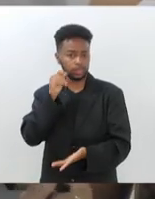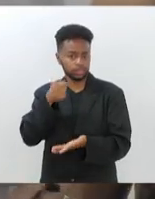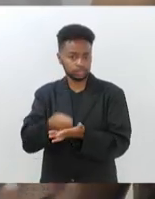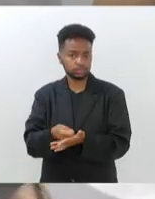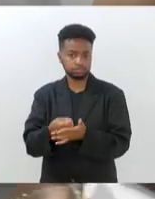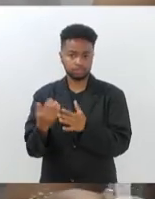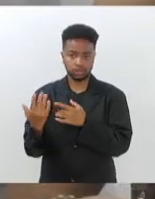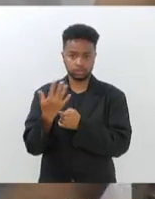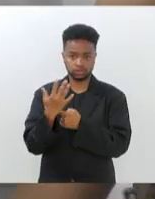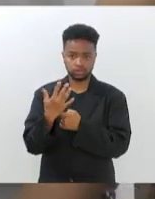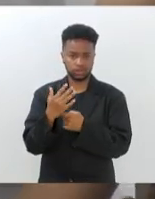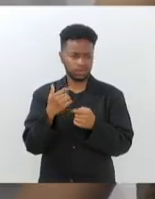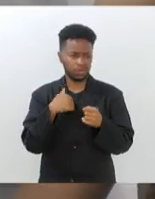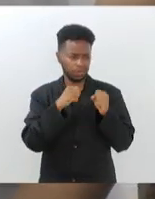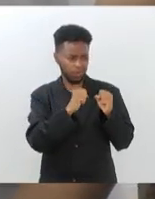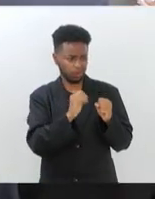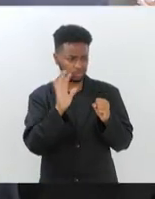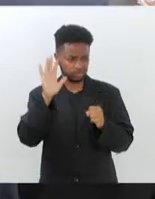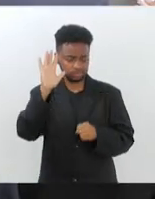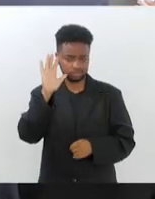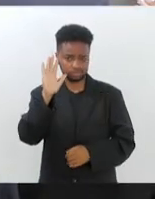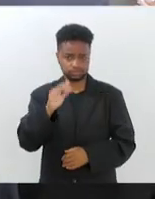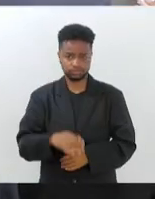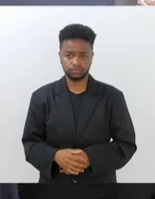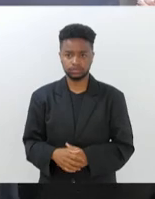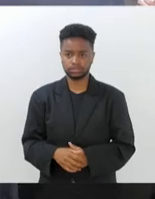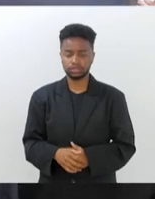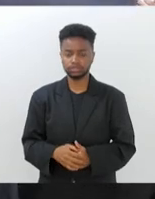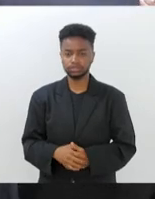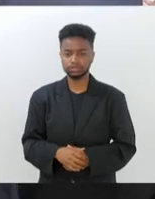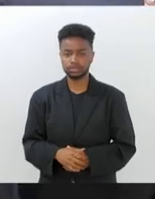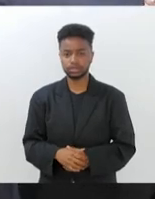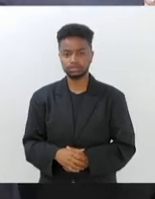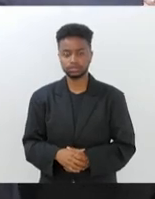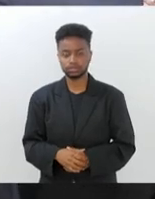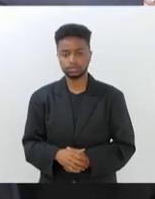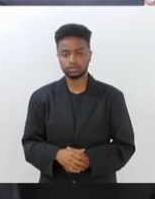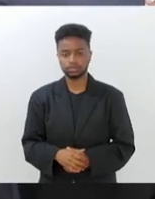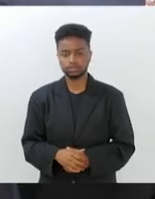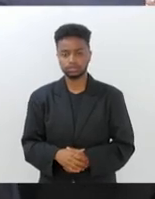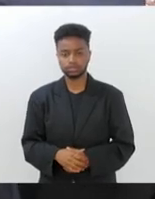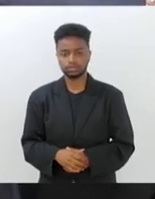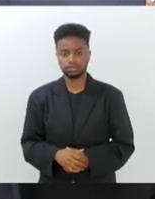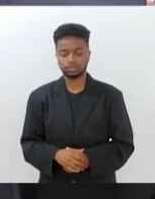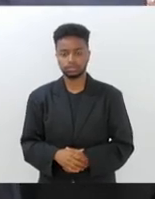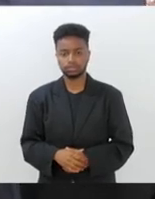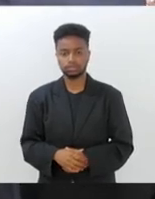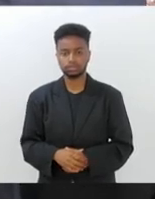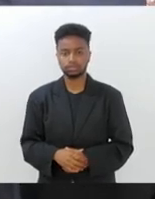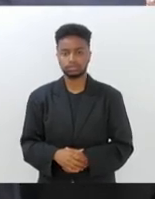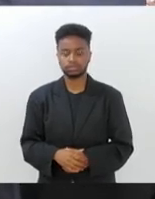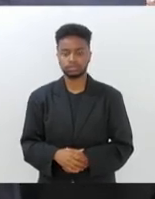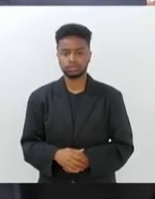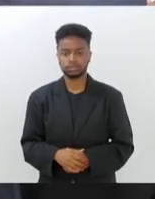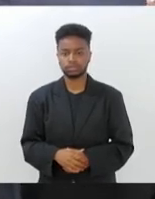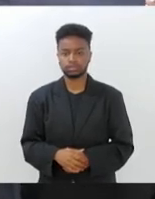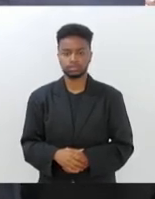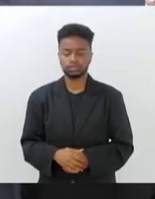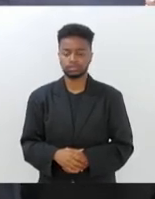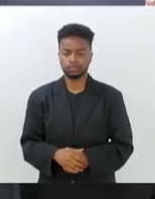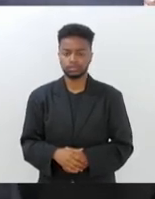medida só me D uma parte só me D uma parte agora que divulguei em causa própria aqui pois não Deputado é só para na